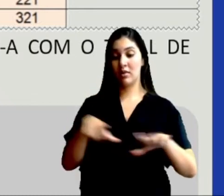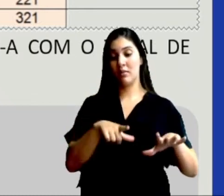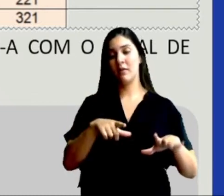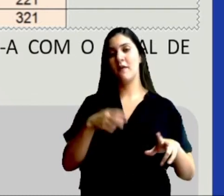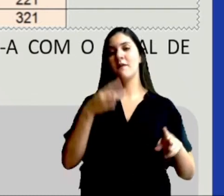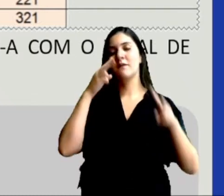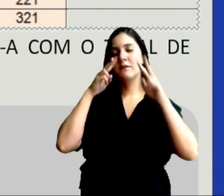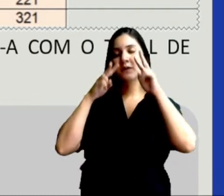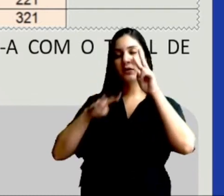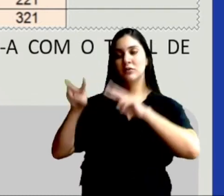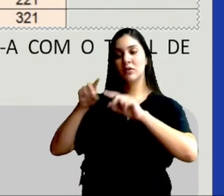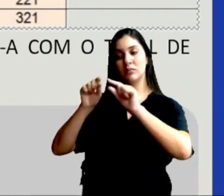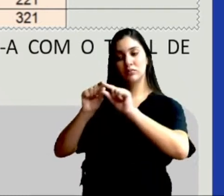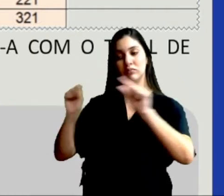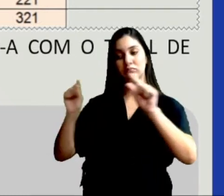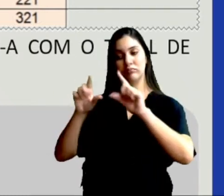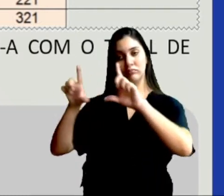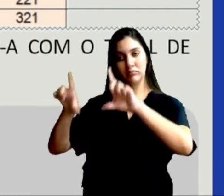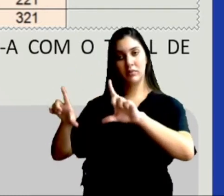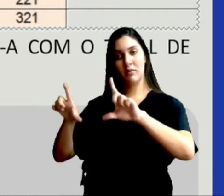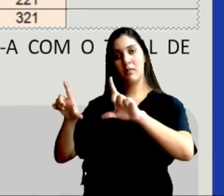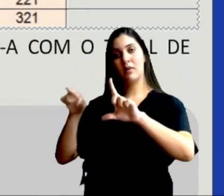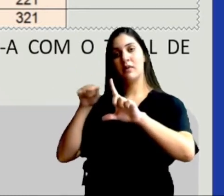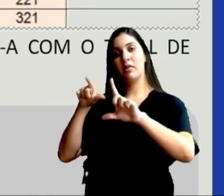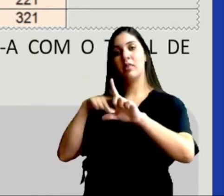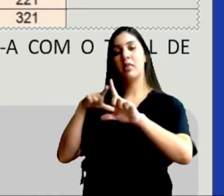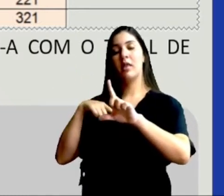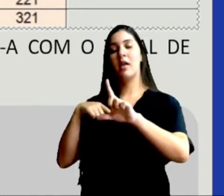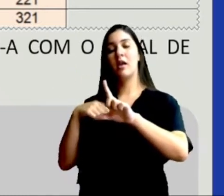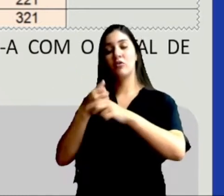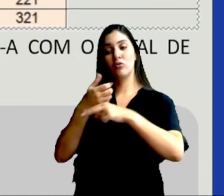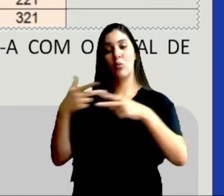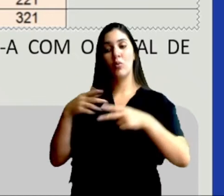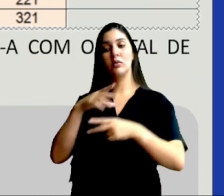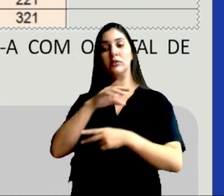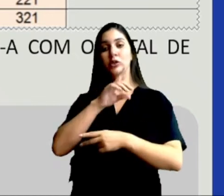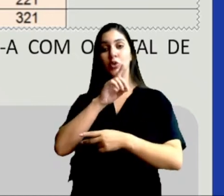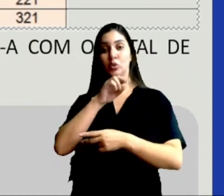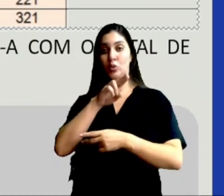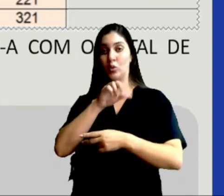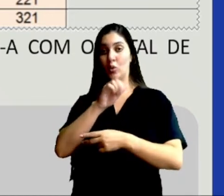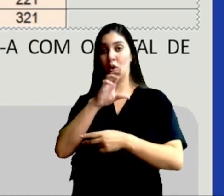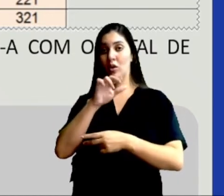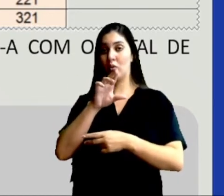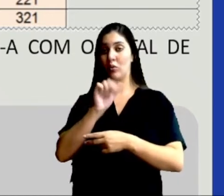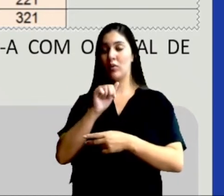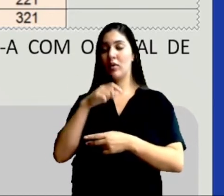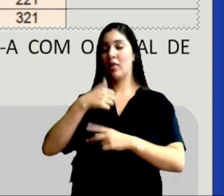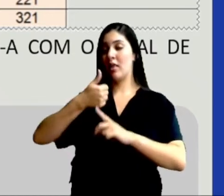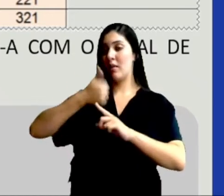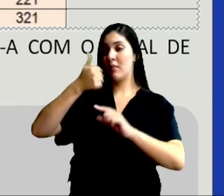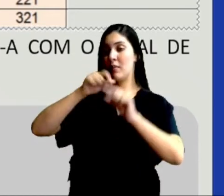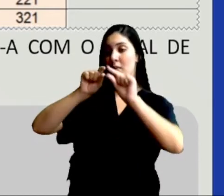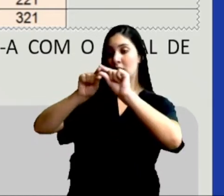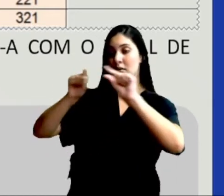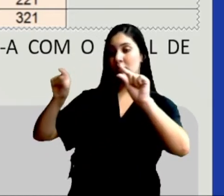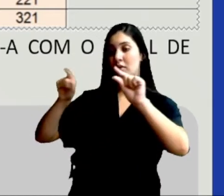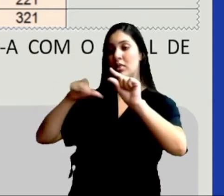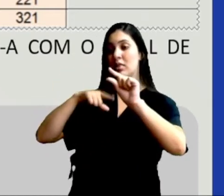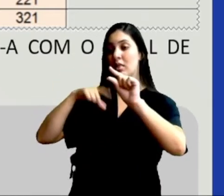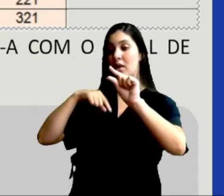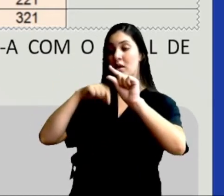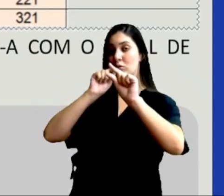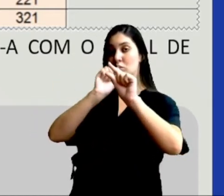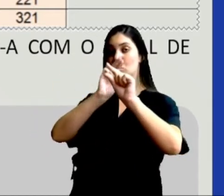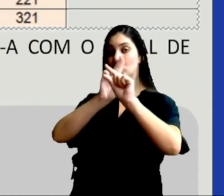então vejamos a tabela aí ao lado. Tem aí, ó, encomendas da Dona Cuca. Então, na primeira coluna da tabela tem aí a